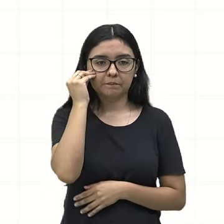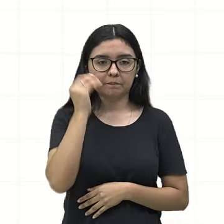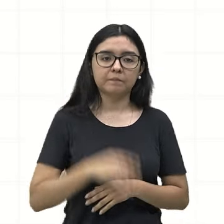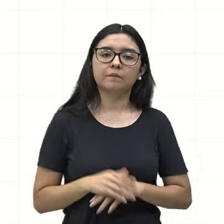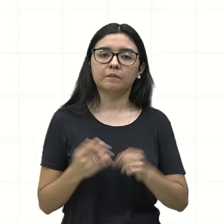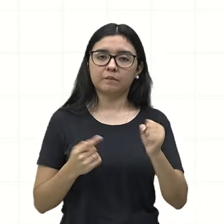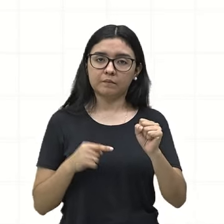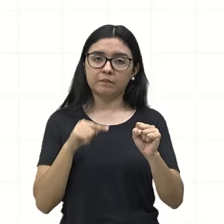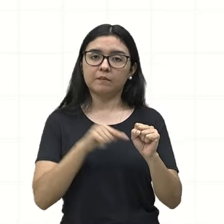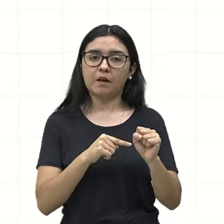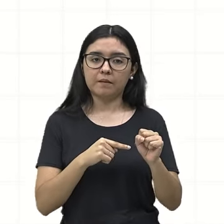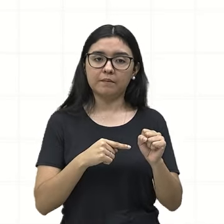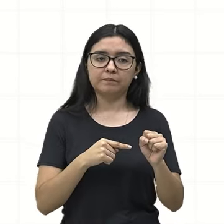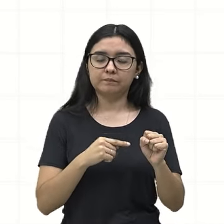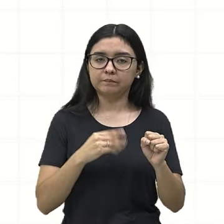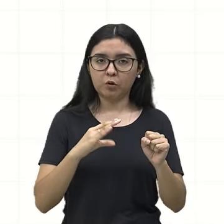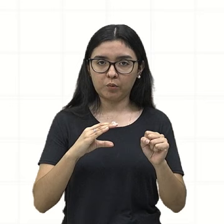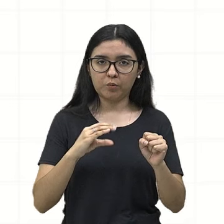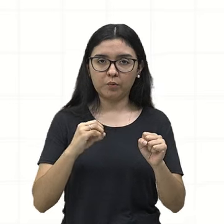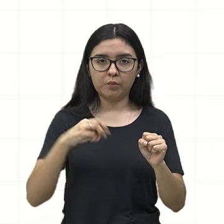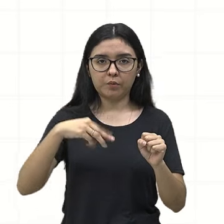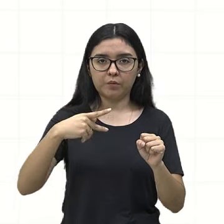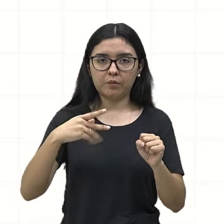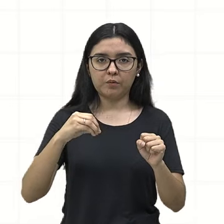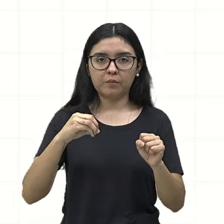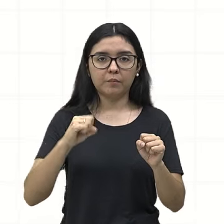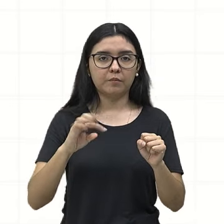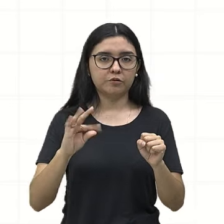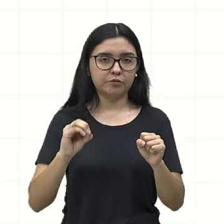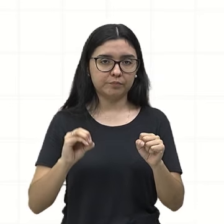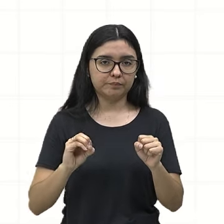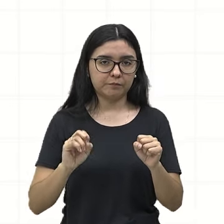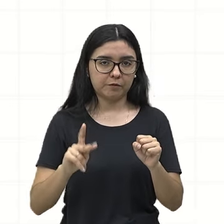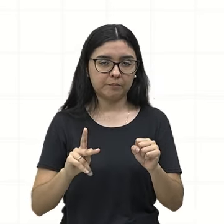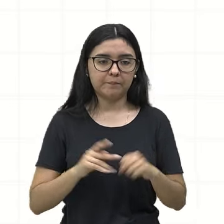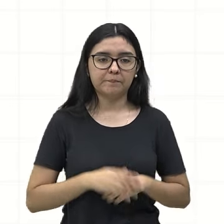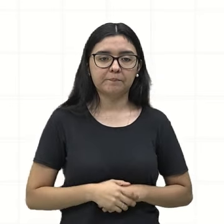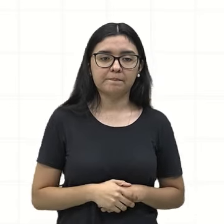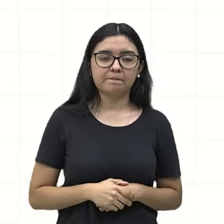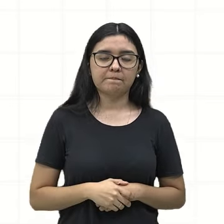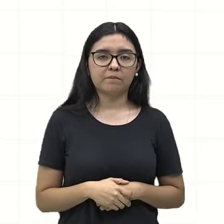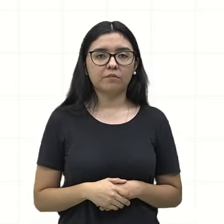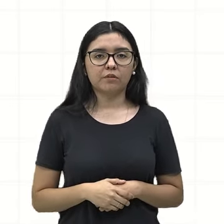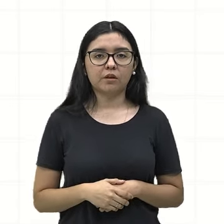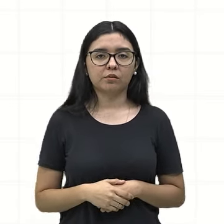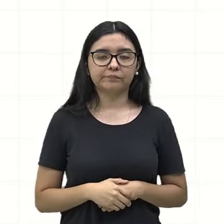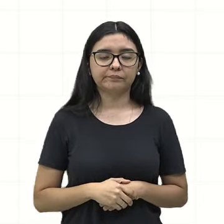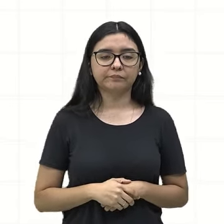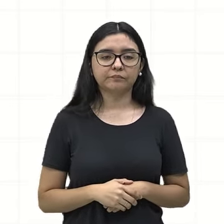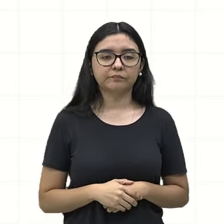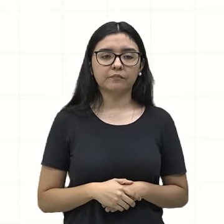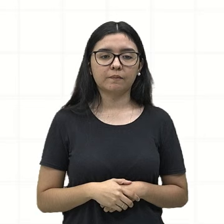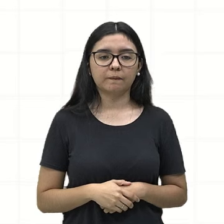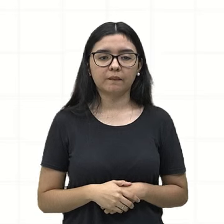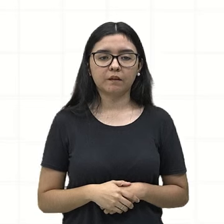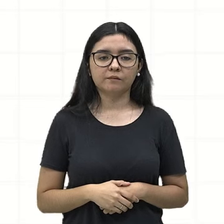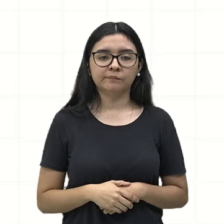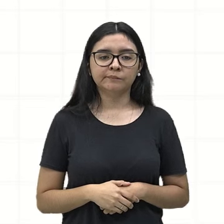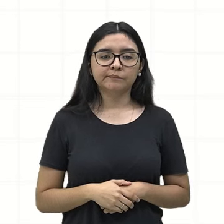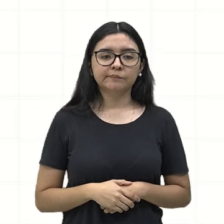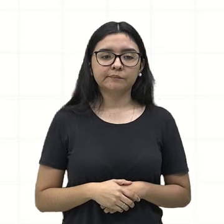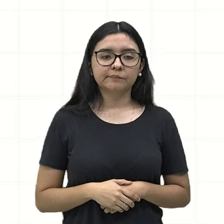número primo, certo? Perdão, o número 8 é um número composto. Tudo bem? O número 8 é um número composto, então eu